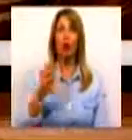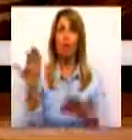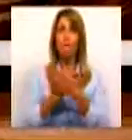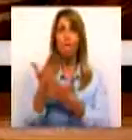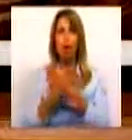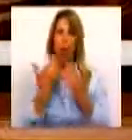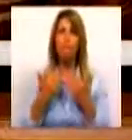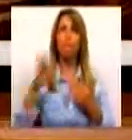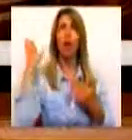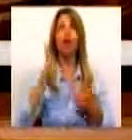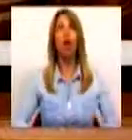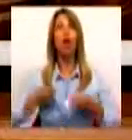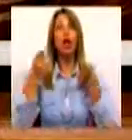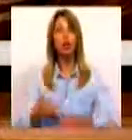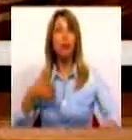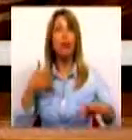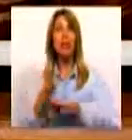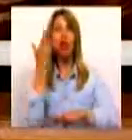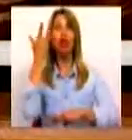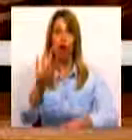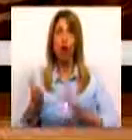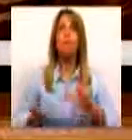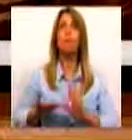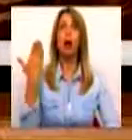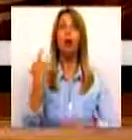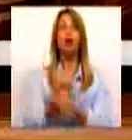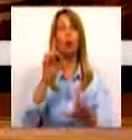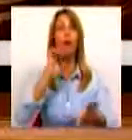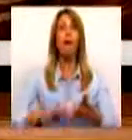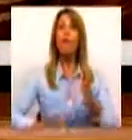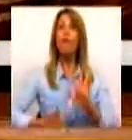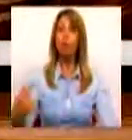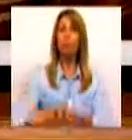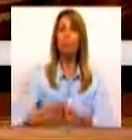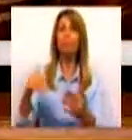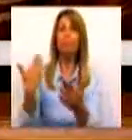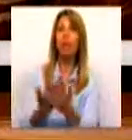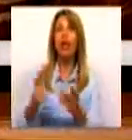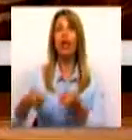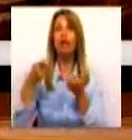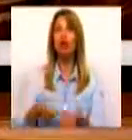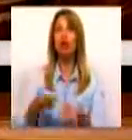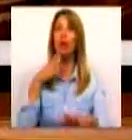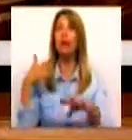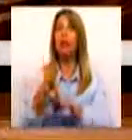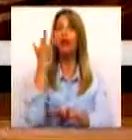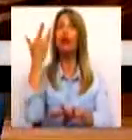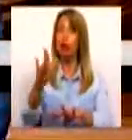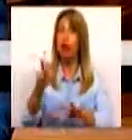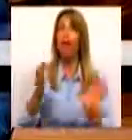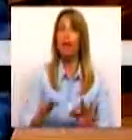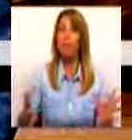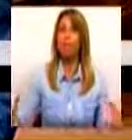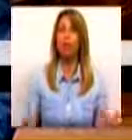Mais investimento direto estrangeiro, porque é fundamental captar investimento direto estrangeiro. E mais